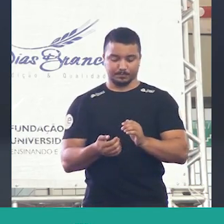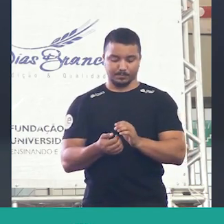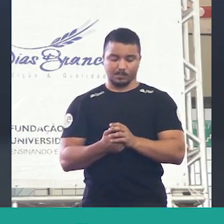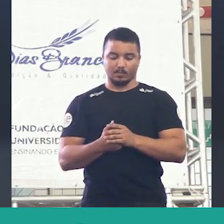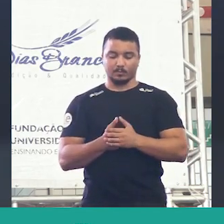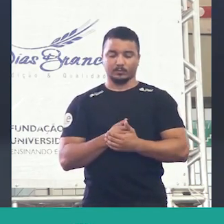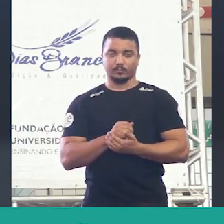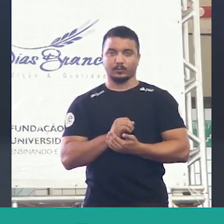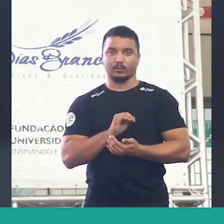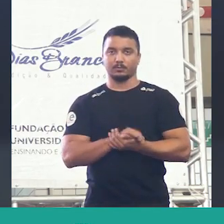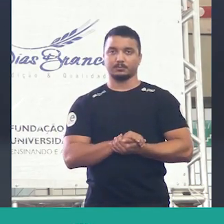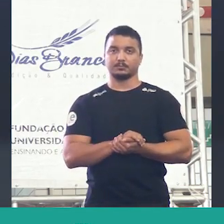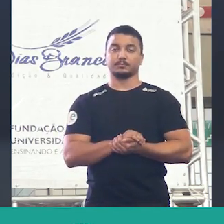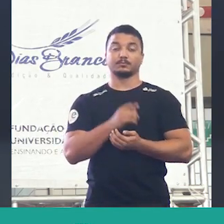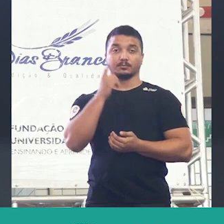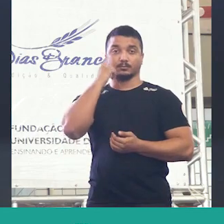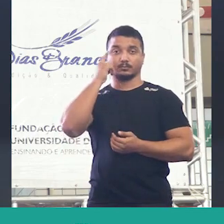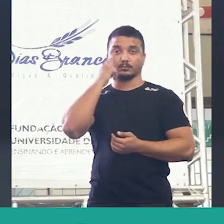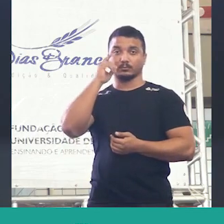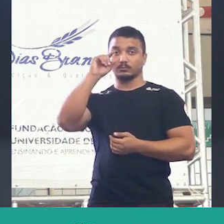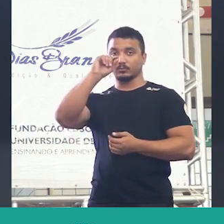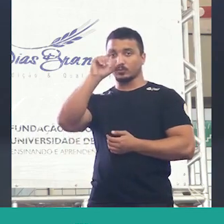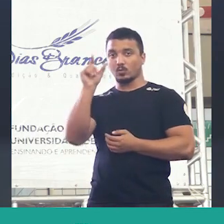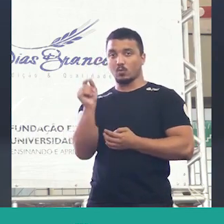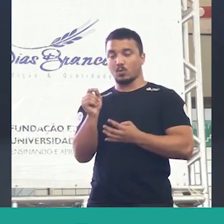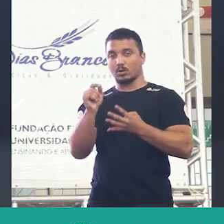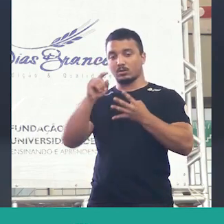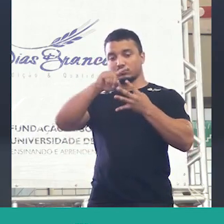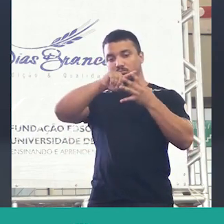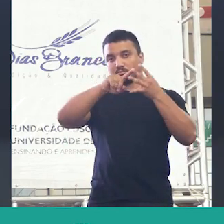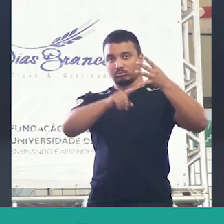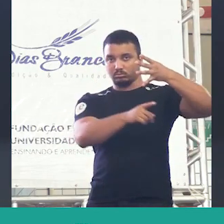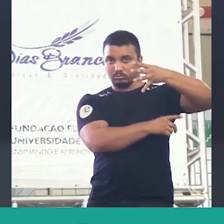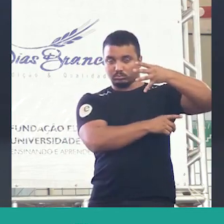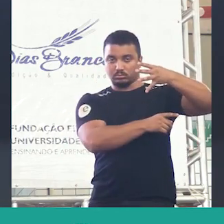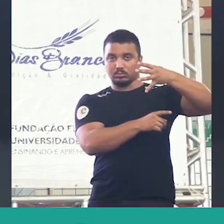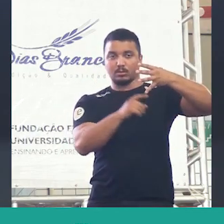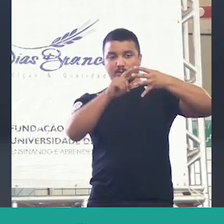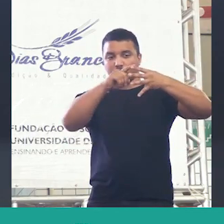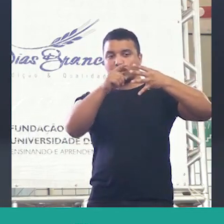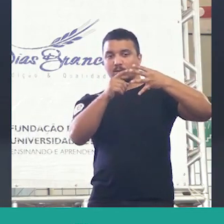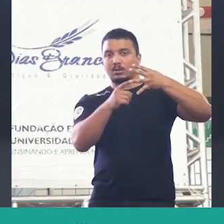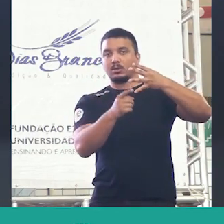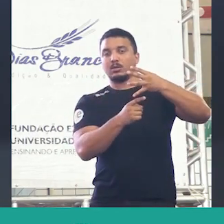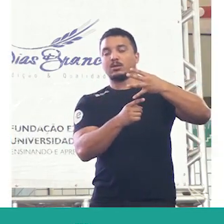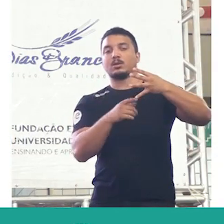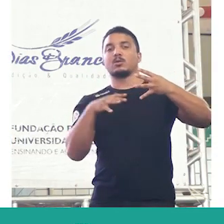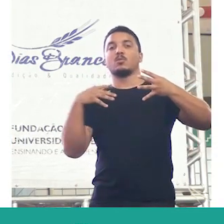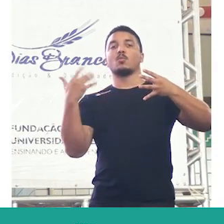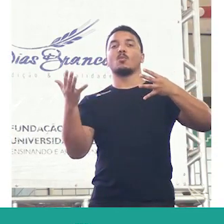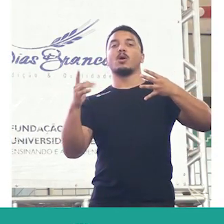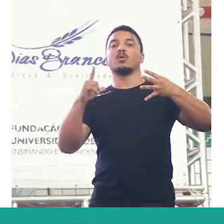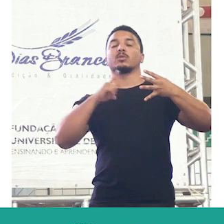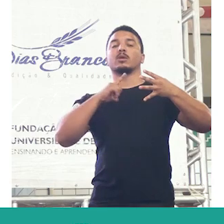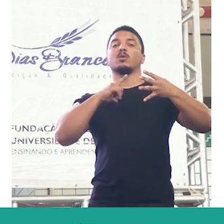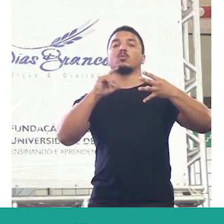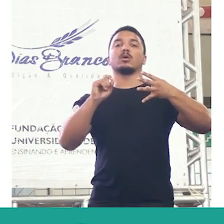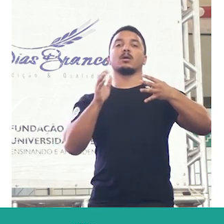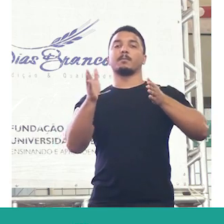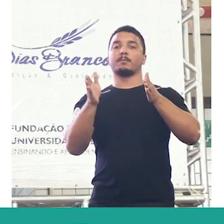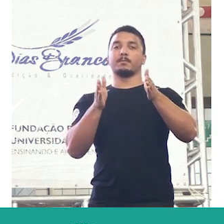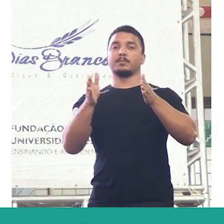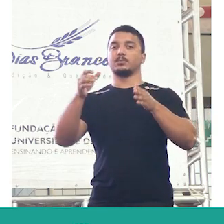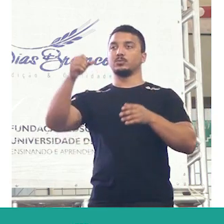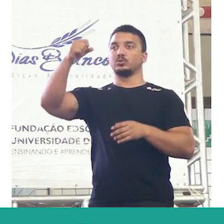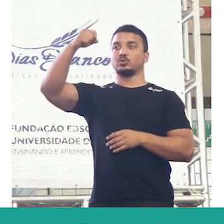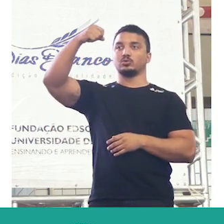atenção. Qual é a lua? Olhe para o desenho. Qual é a lua que fica